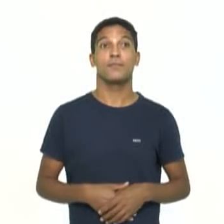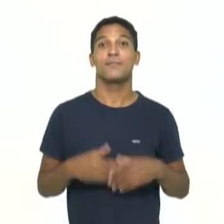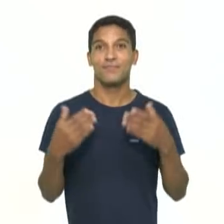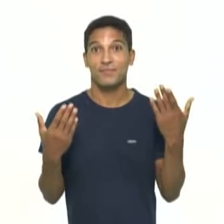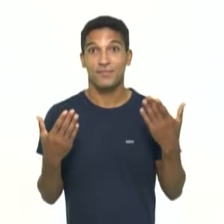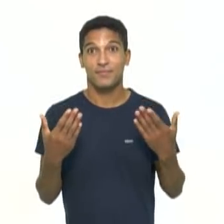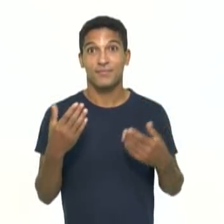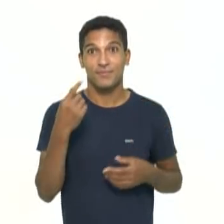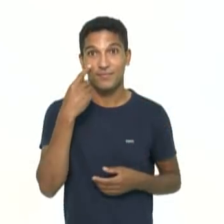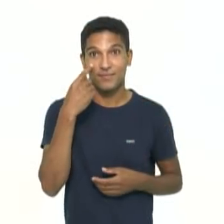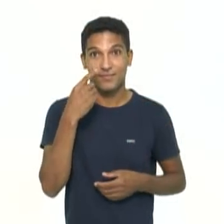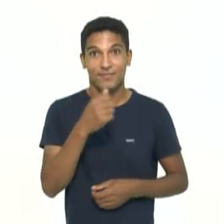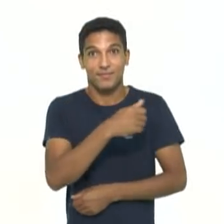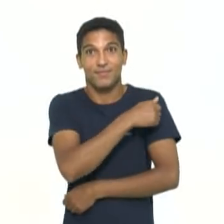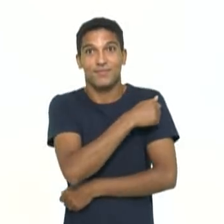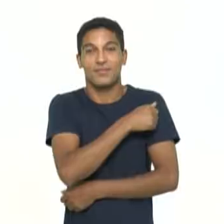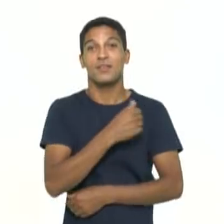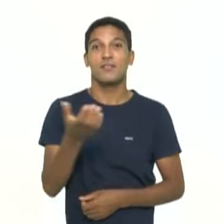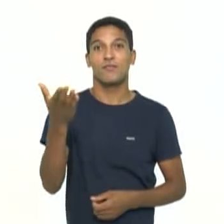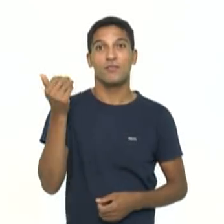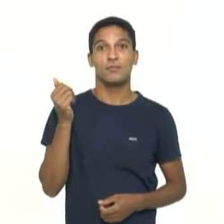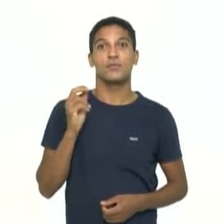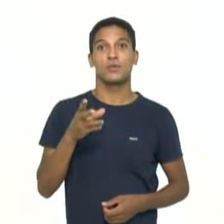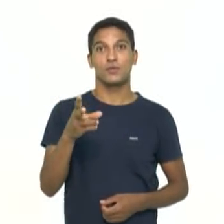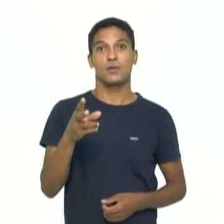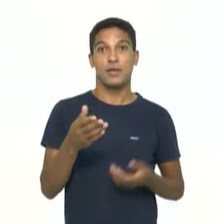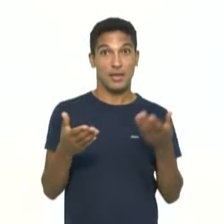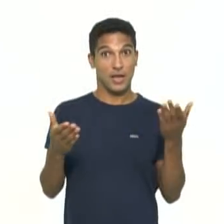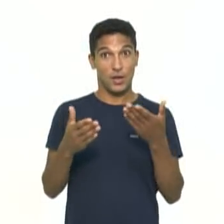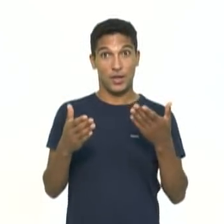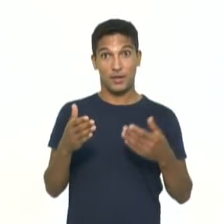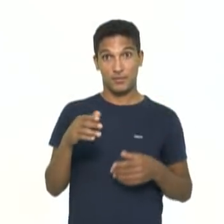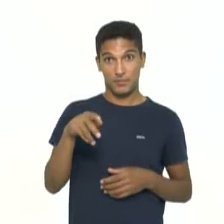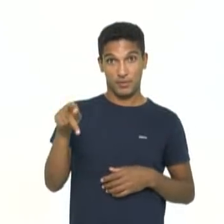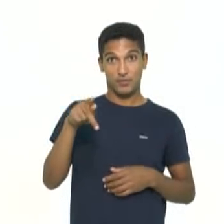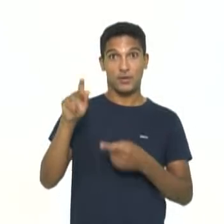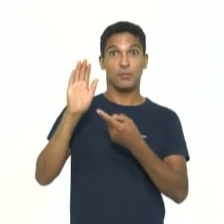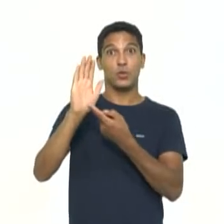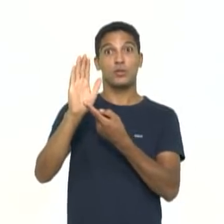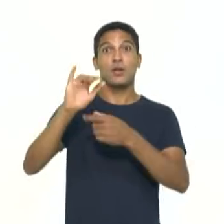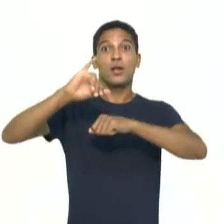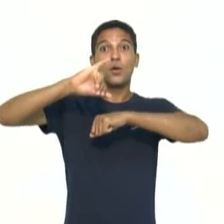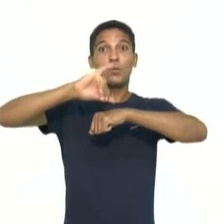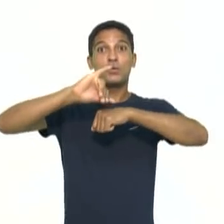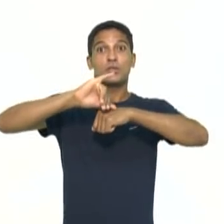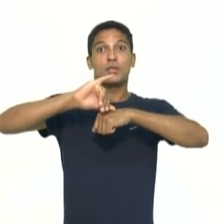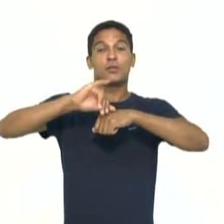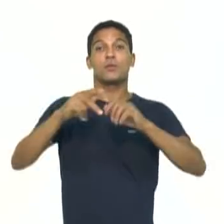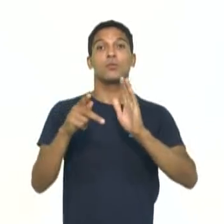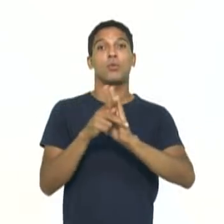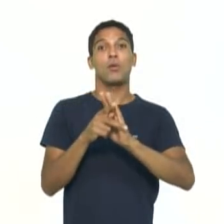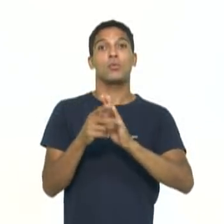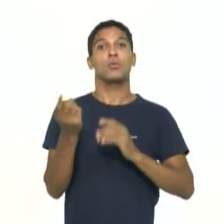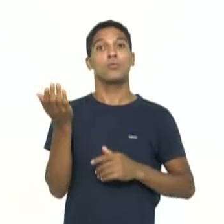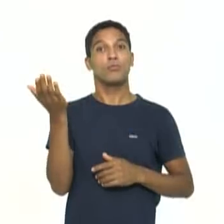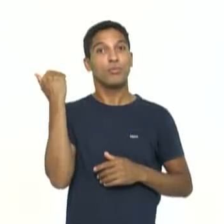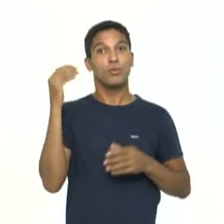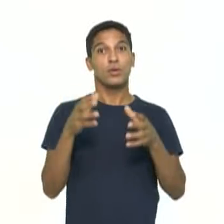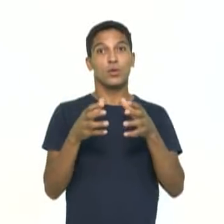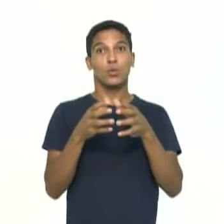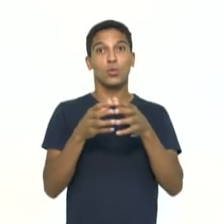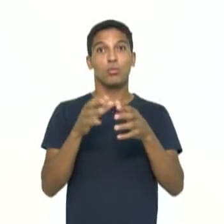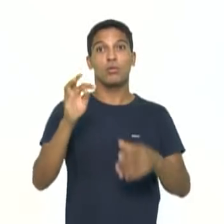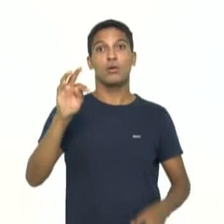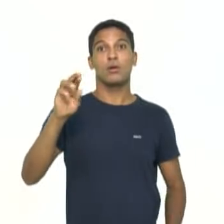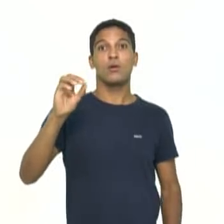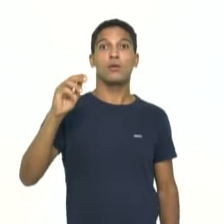Então, galera, vamos continuar. Agora a professora trouxe alguns objetos que os nossos tropeiros usavam.